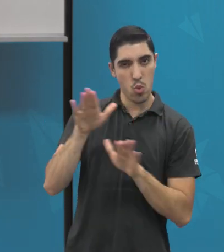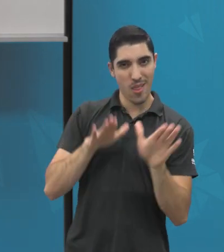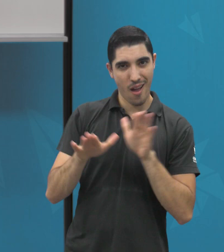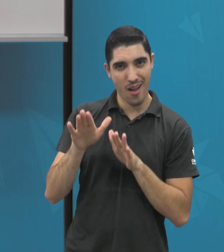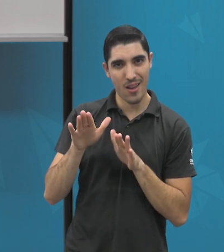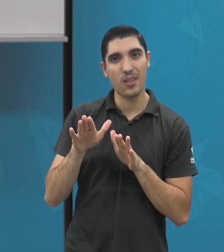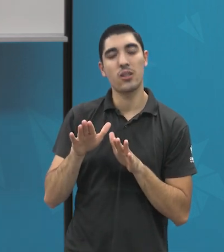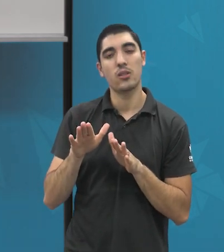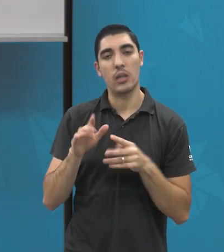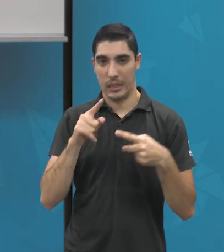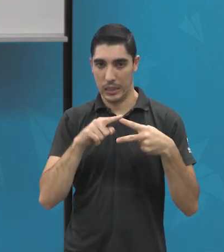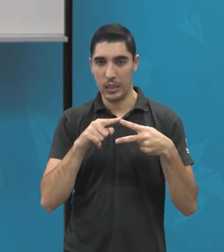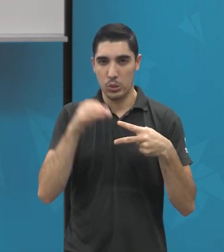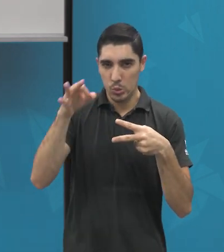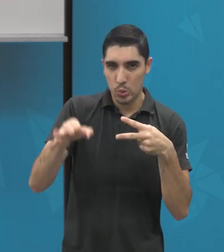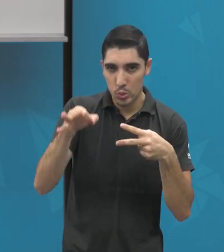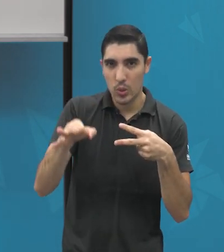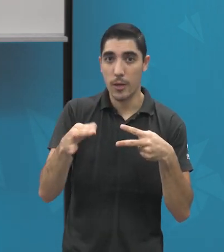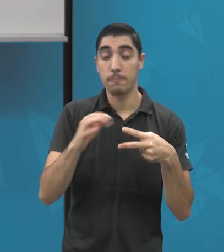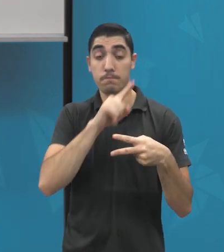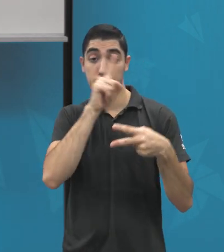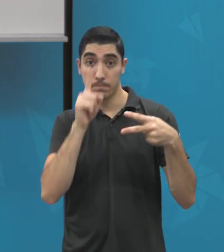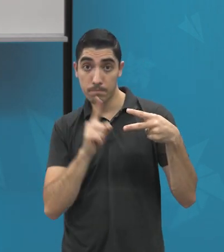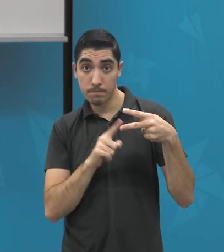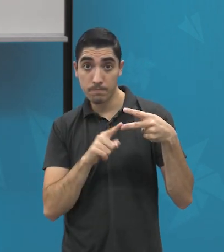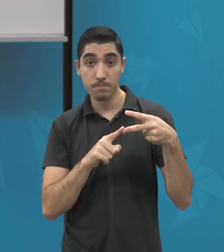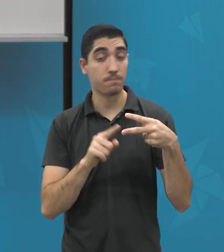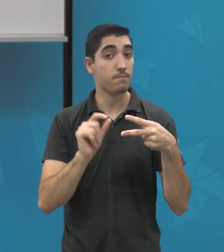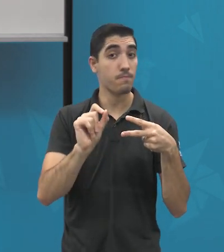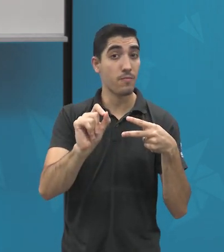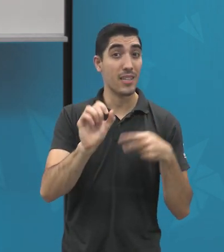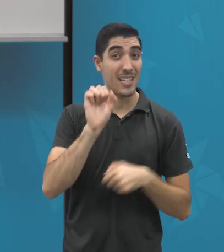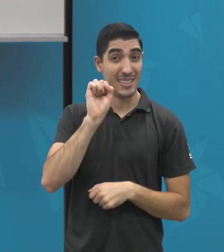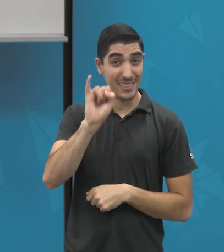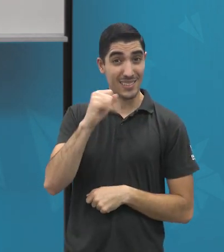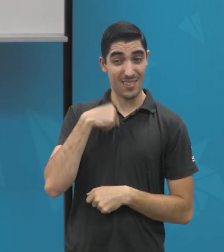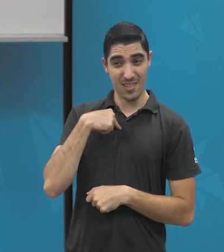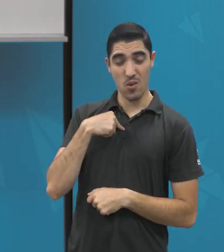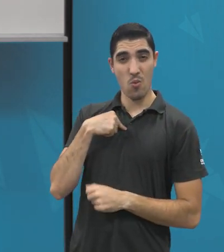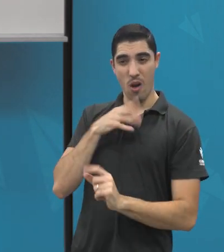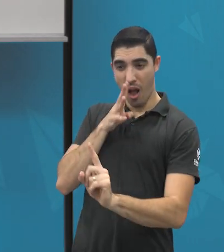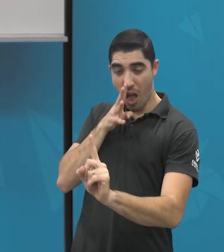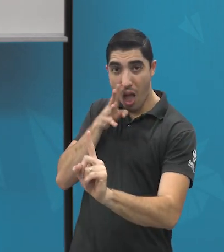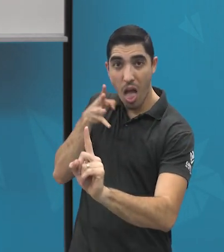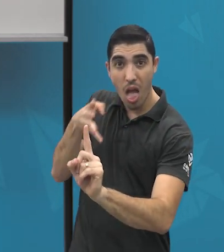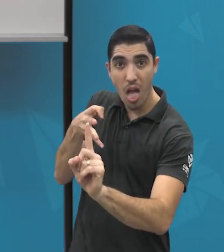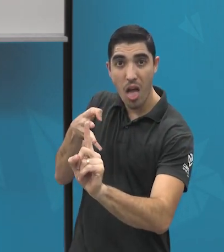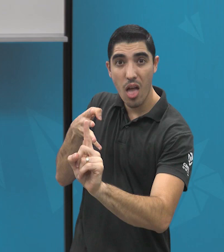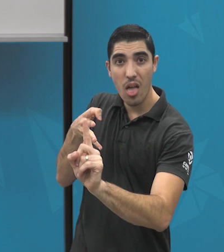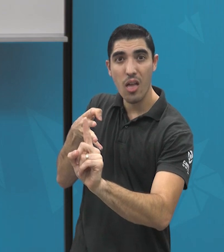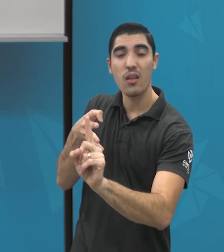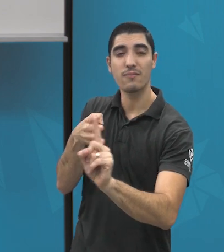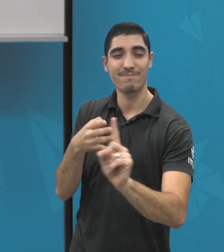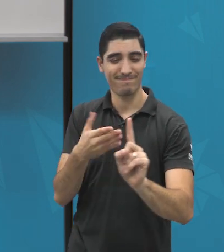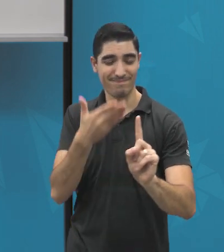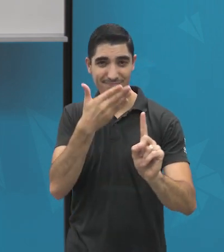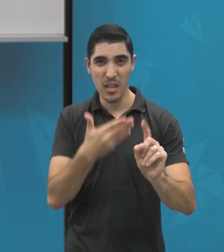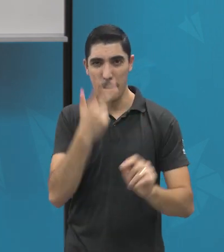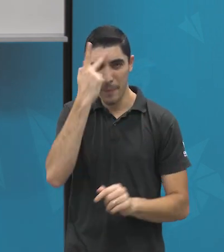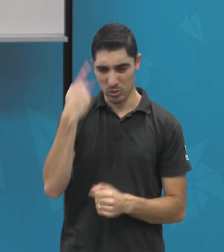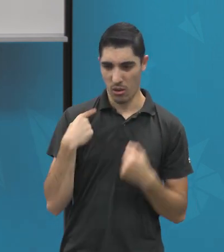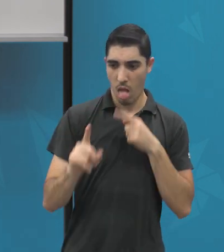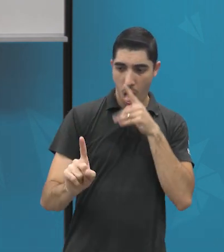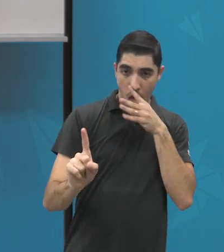evitar esse tipo de situação é que, quando nós fazemos esse tipo de acusação, é como se